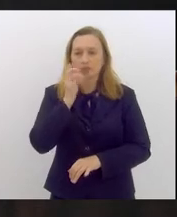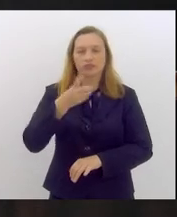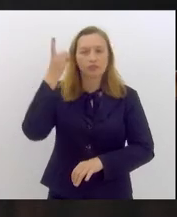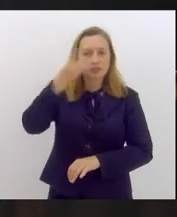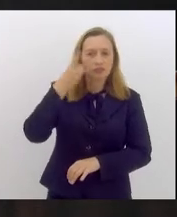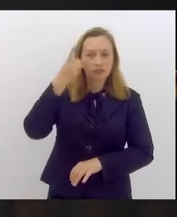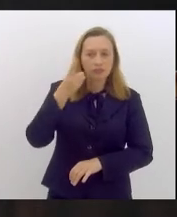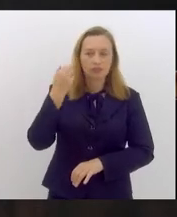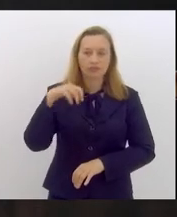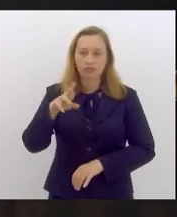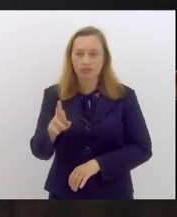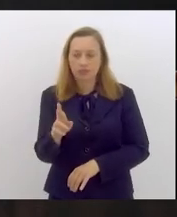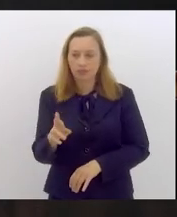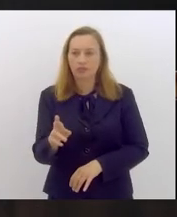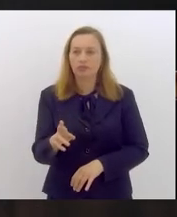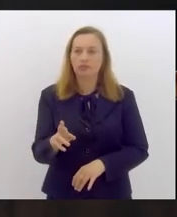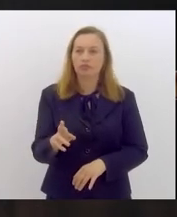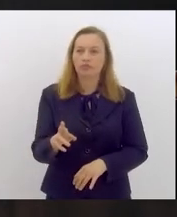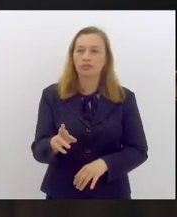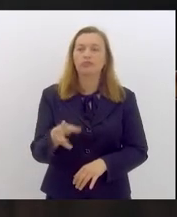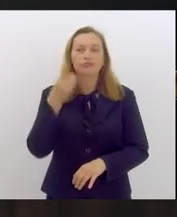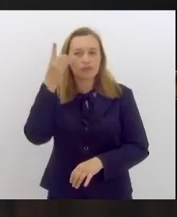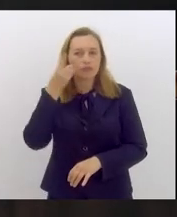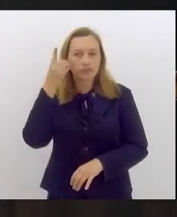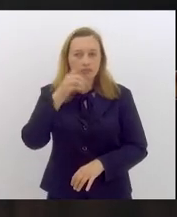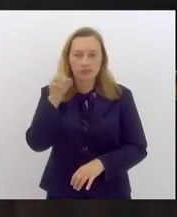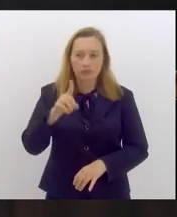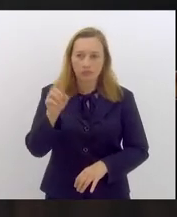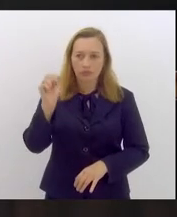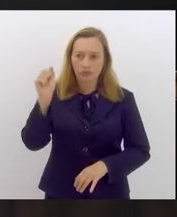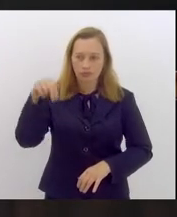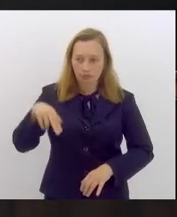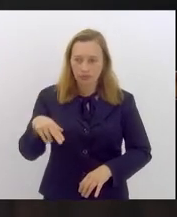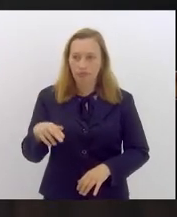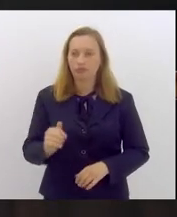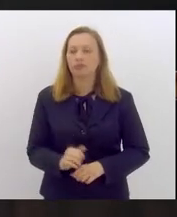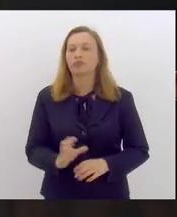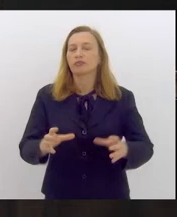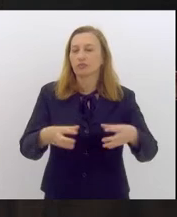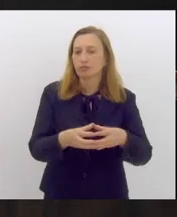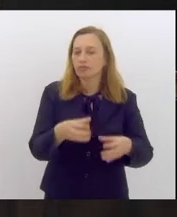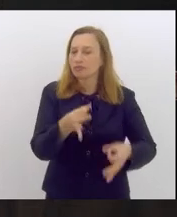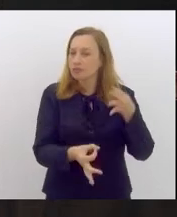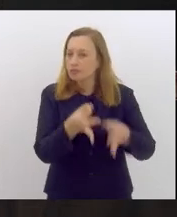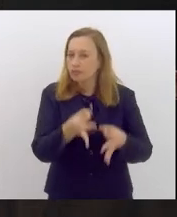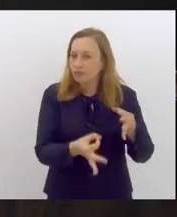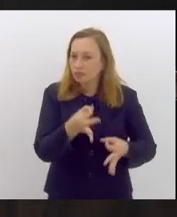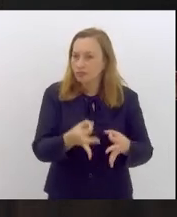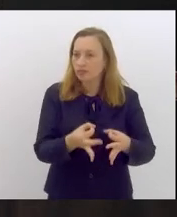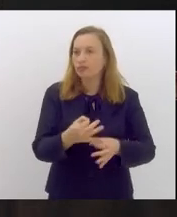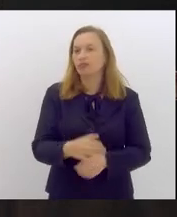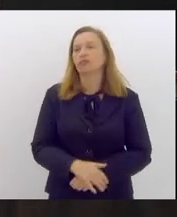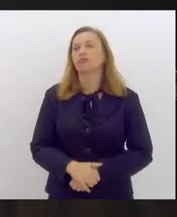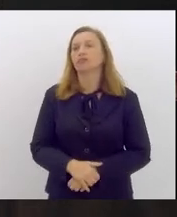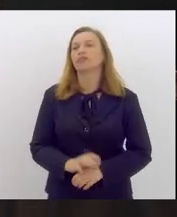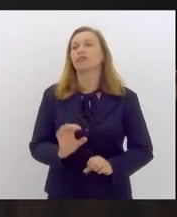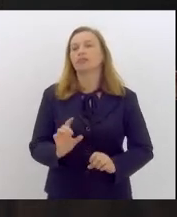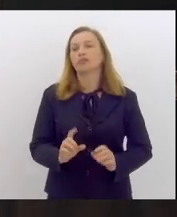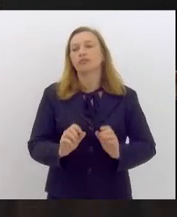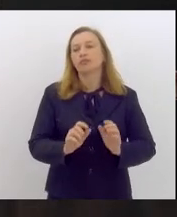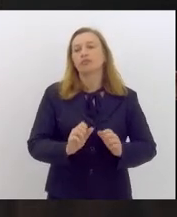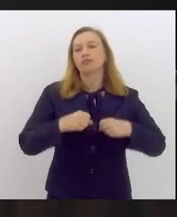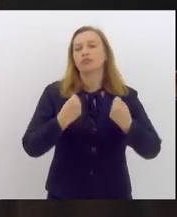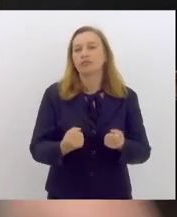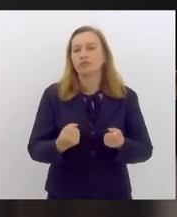deputado Rosenberg Reis e deputada Zeidan. Pendentes pareceres da Comissão de Constituição e Justiça de Defesa do Meio